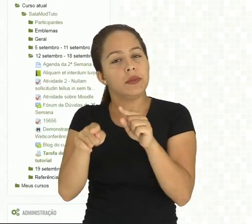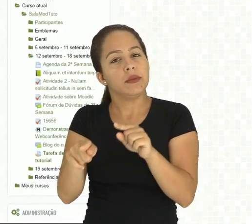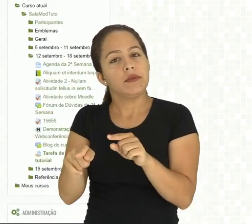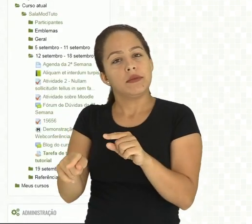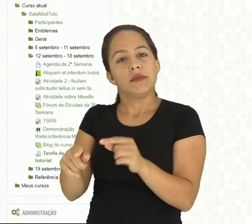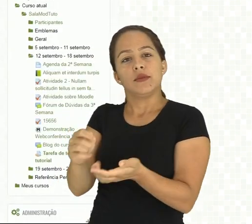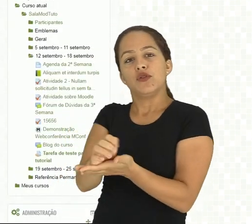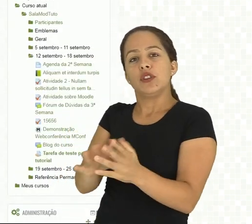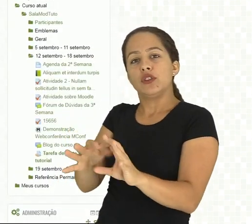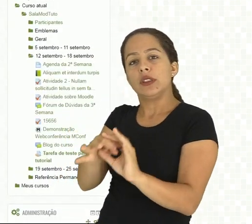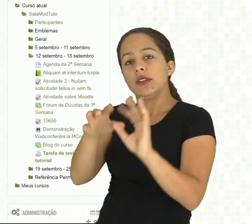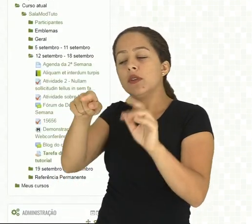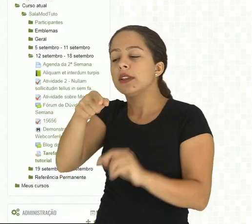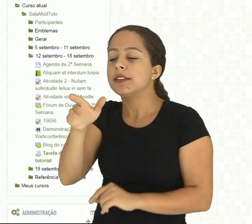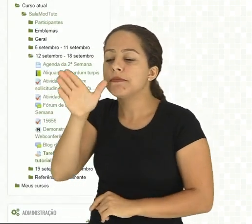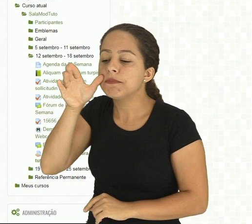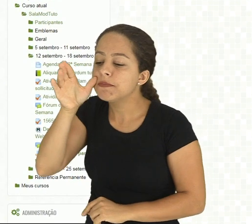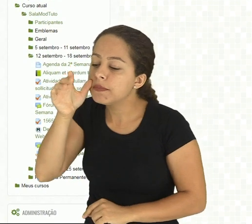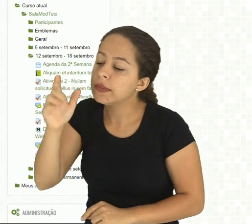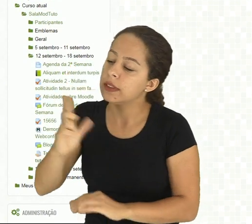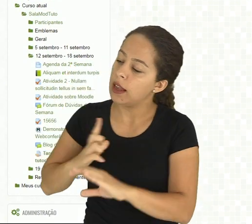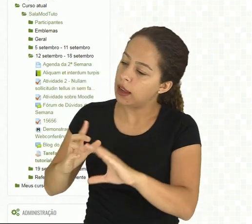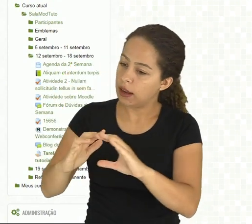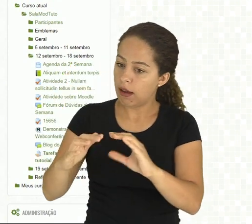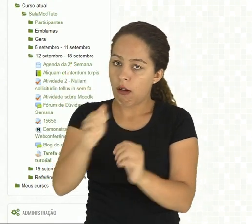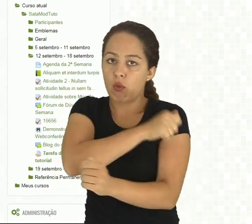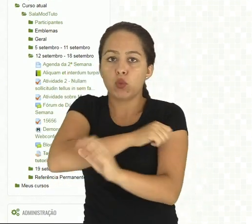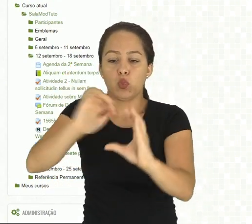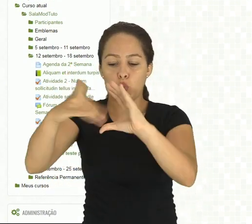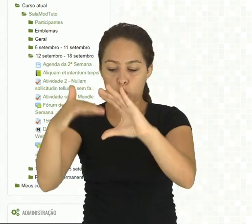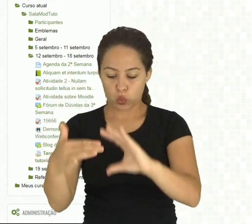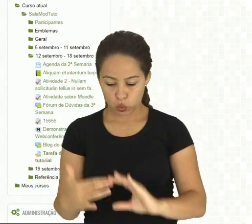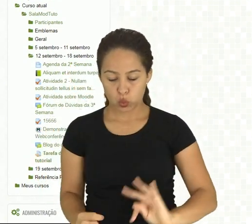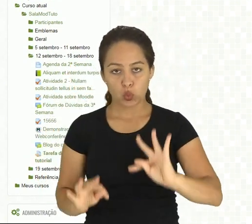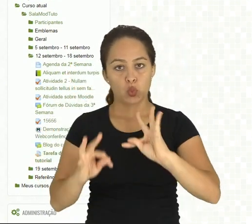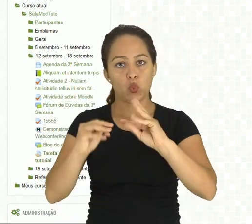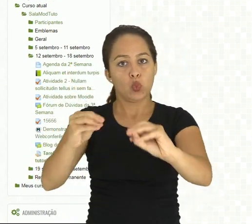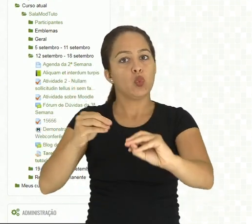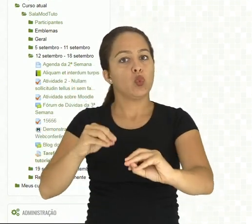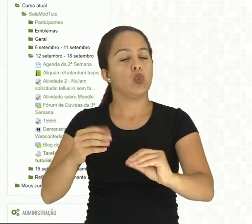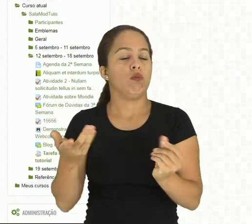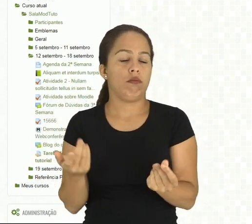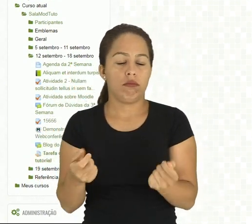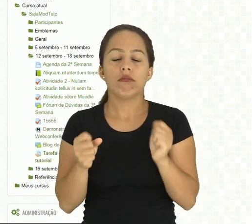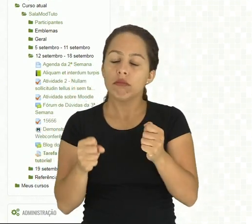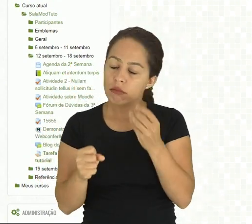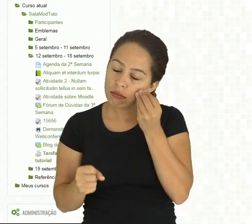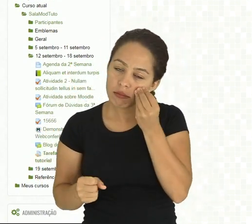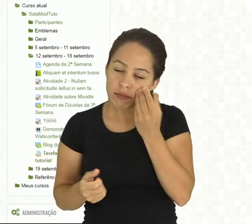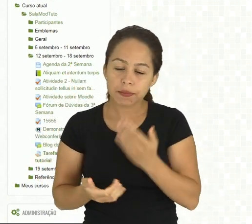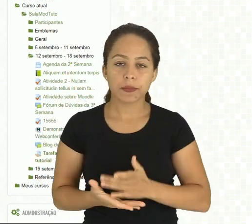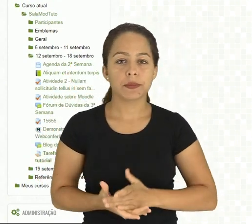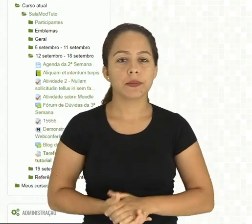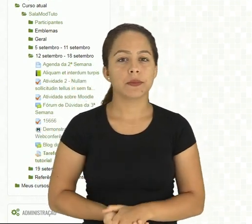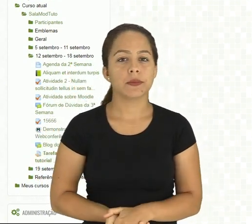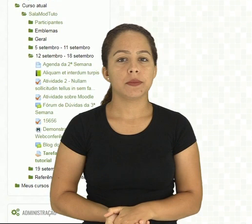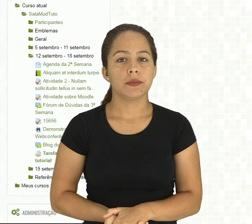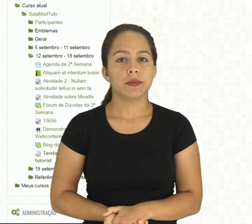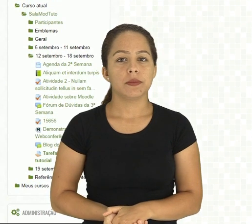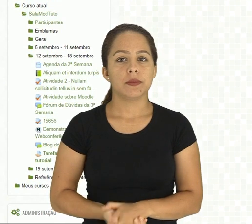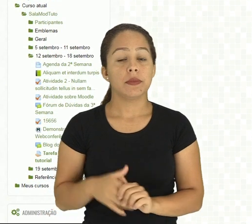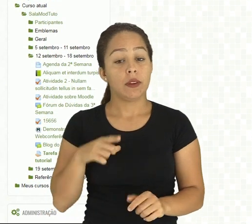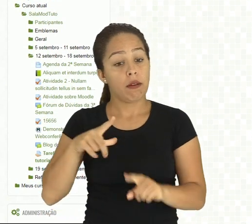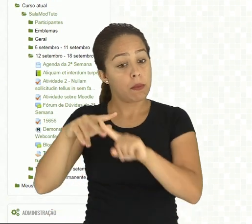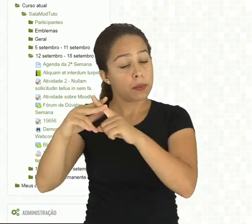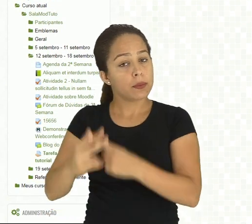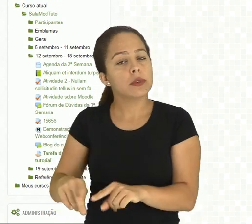para você verificar todos os envios quando alguém enviar enfim tá certo que ele já entrou com uma